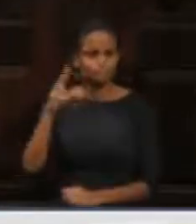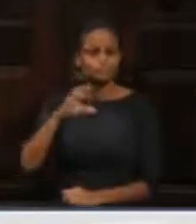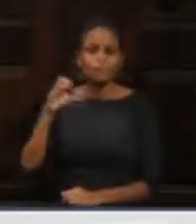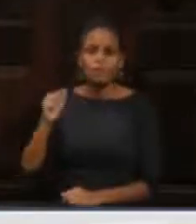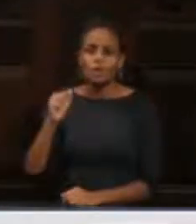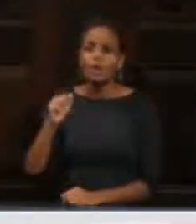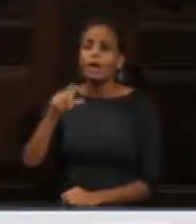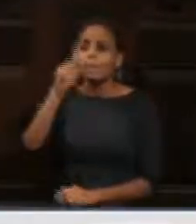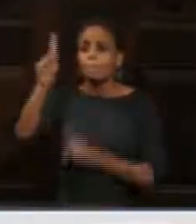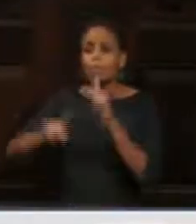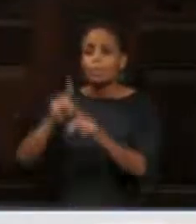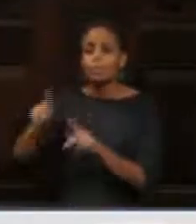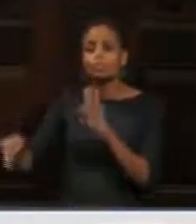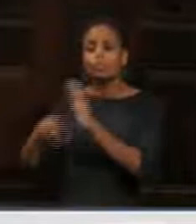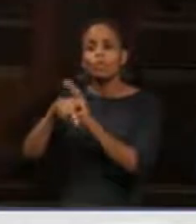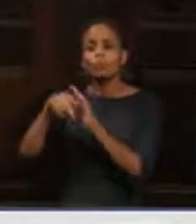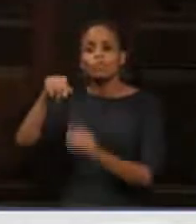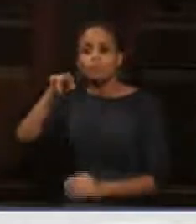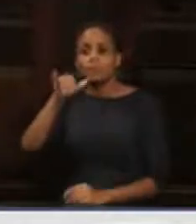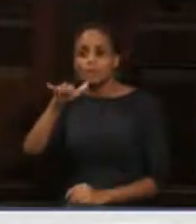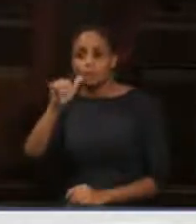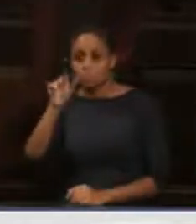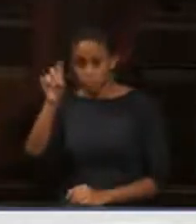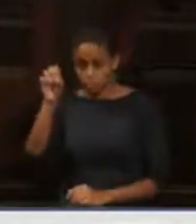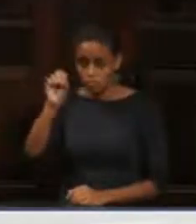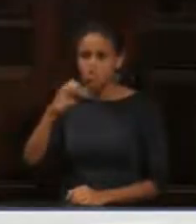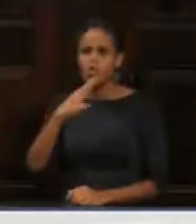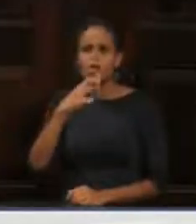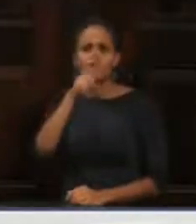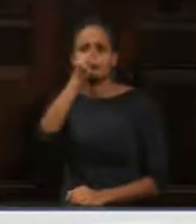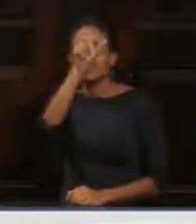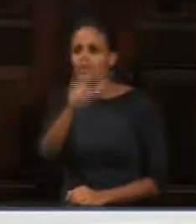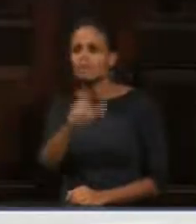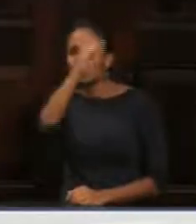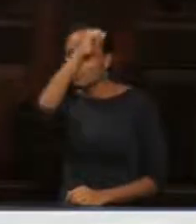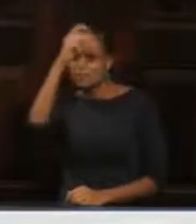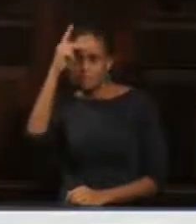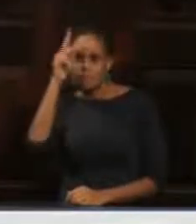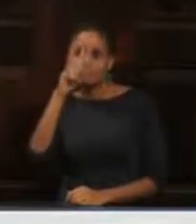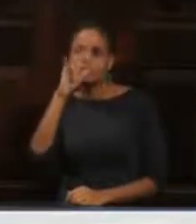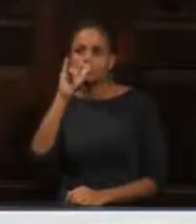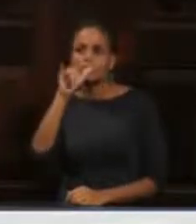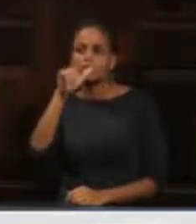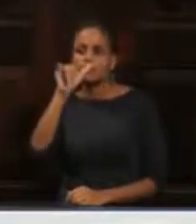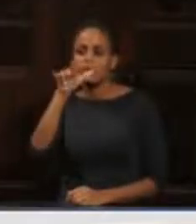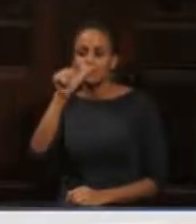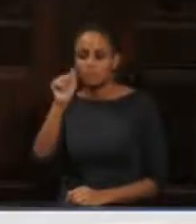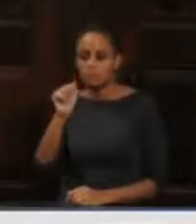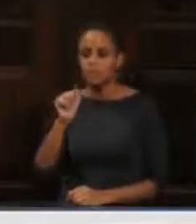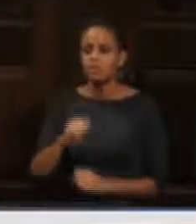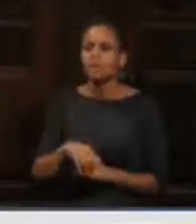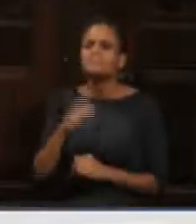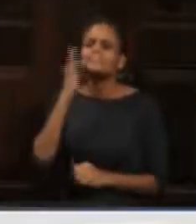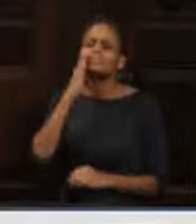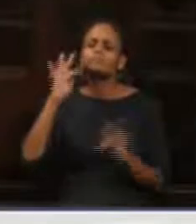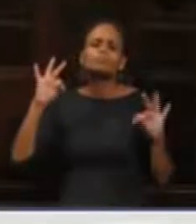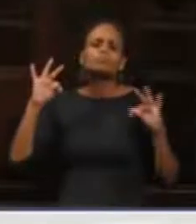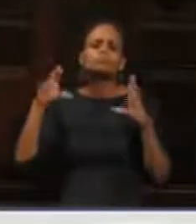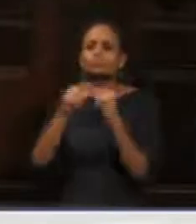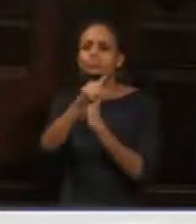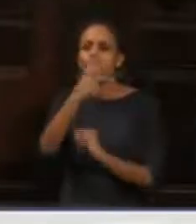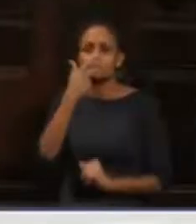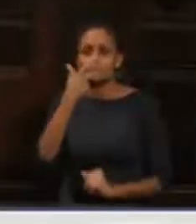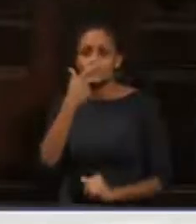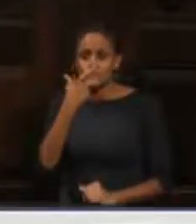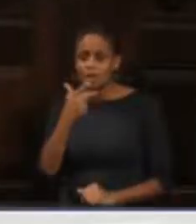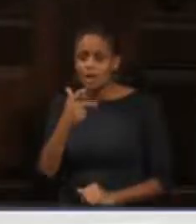população de Queimados conhece o senhor prefeito Vilela e sabe que tudo que o senhor herdou do